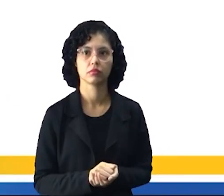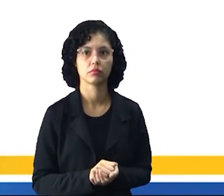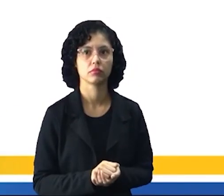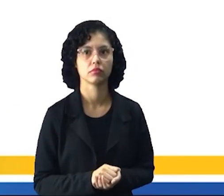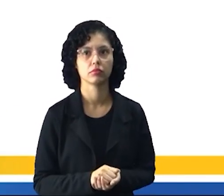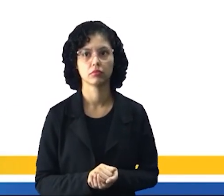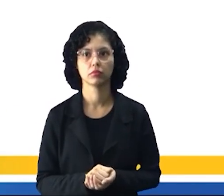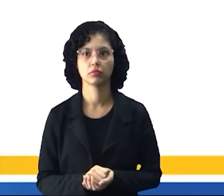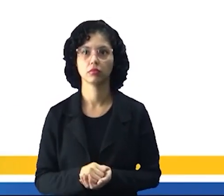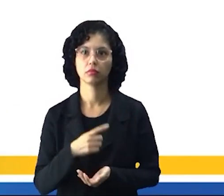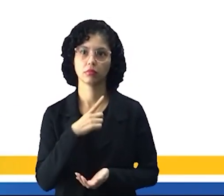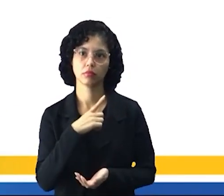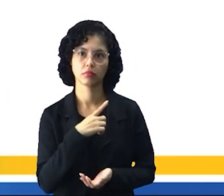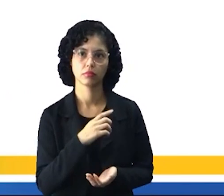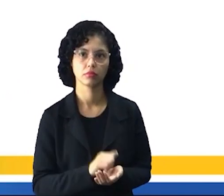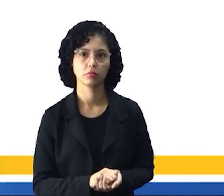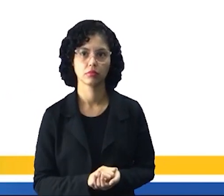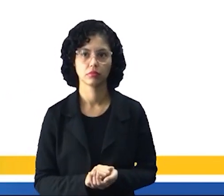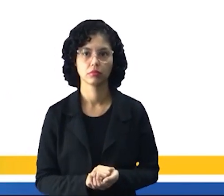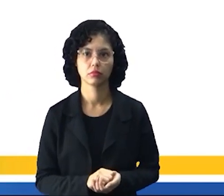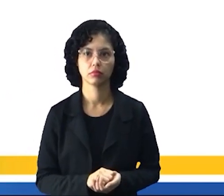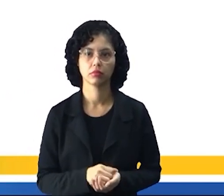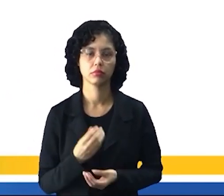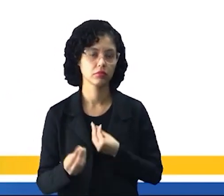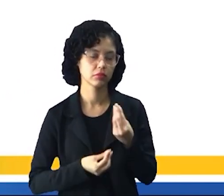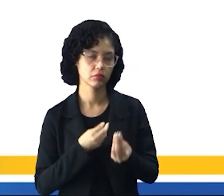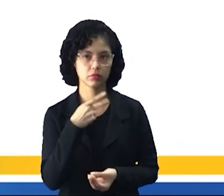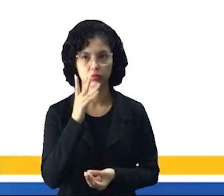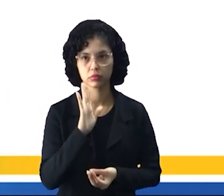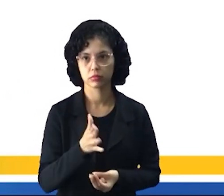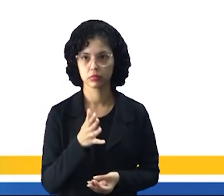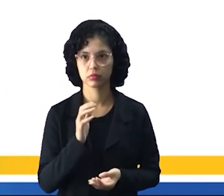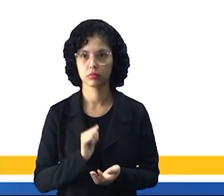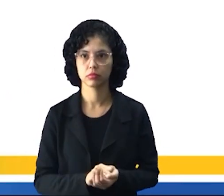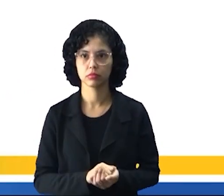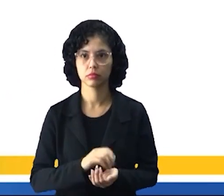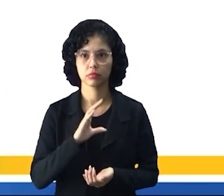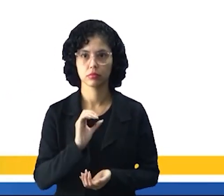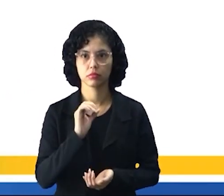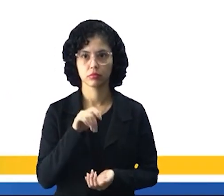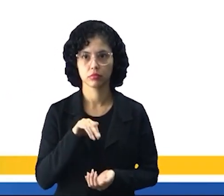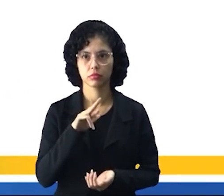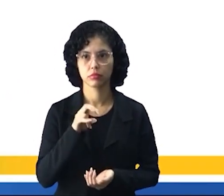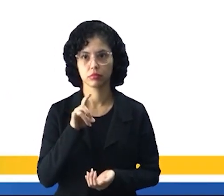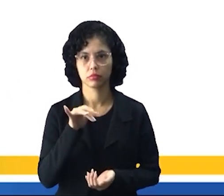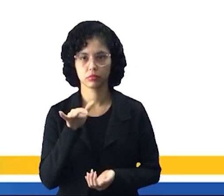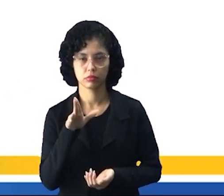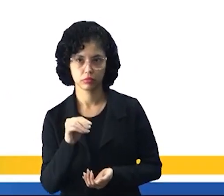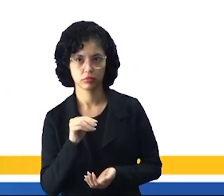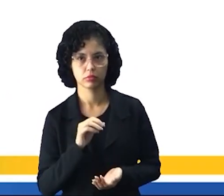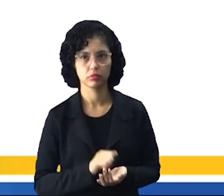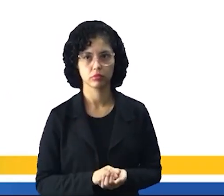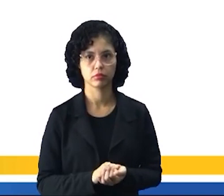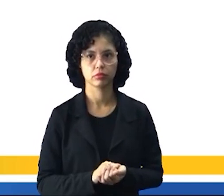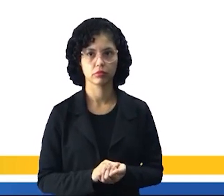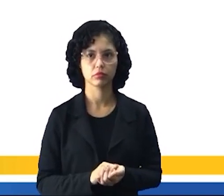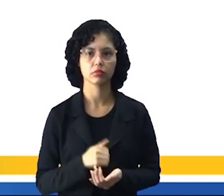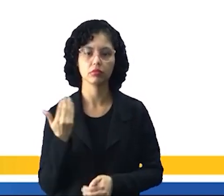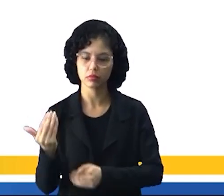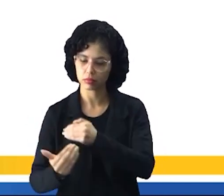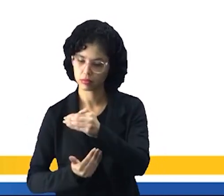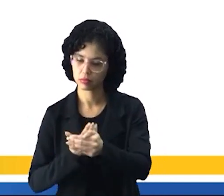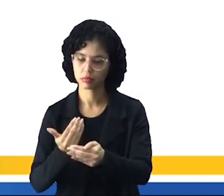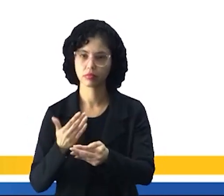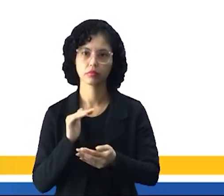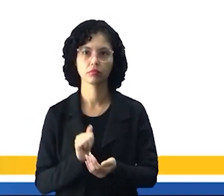na tela, a gente vai ter, então, como eu já comentei, os ornitorrincos, que são essa parte, né, do princípio